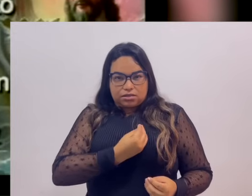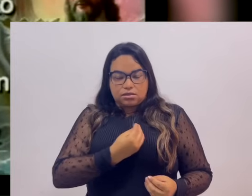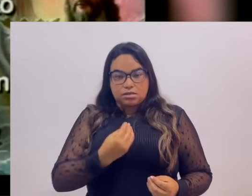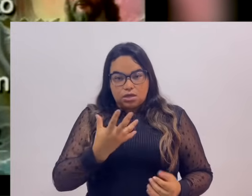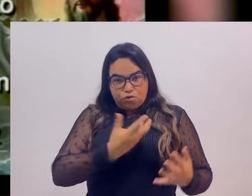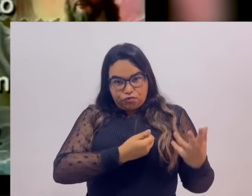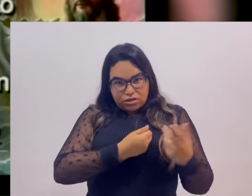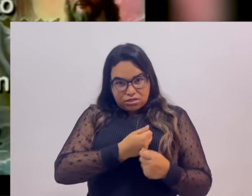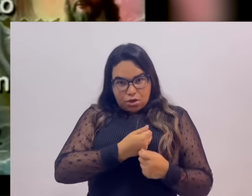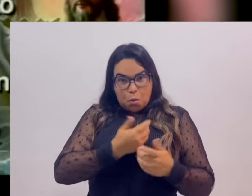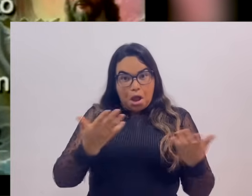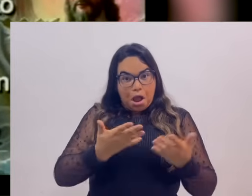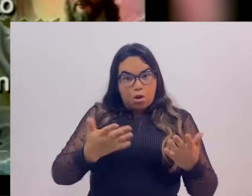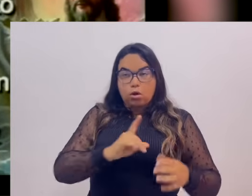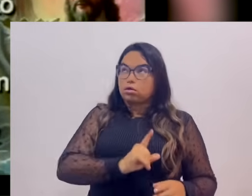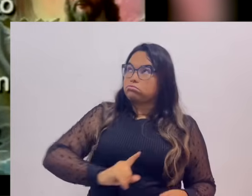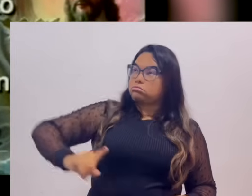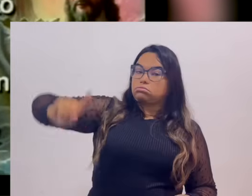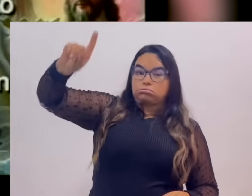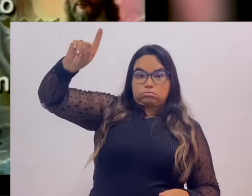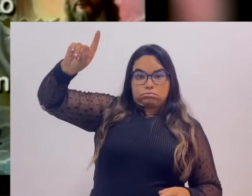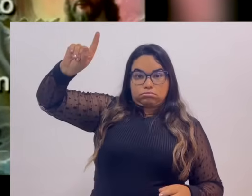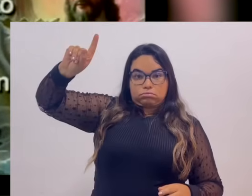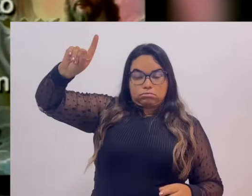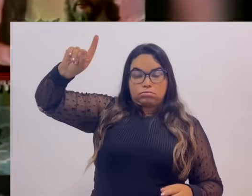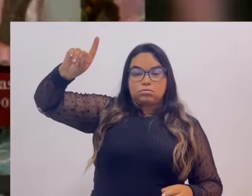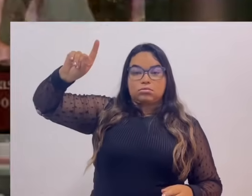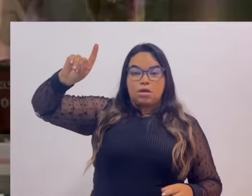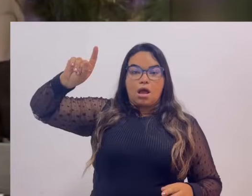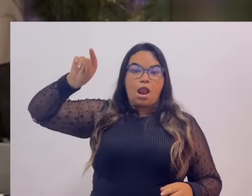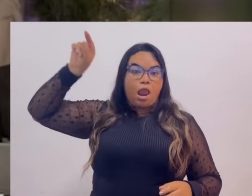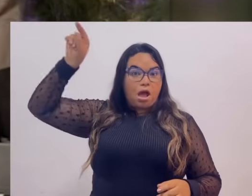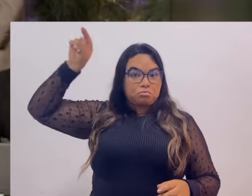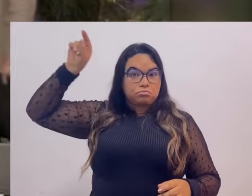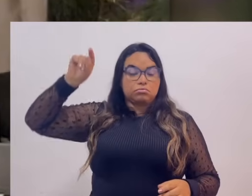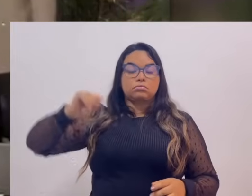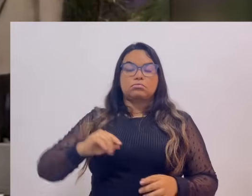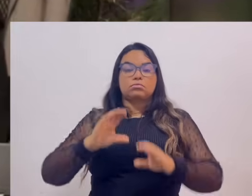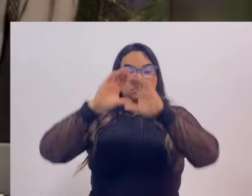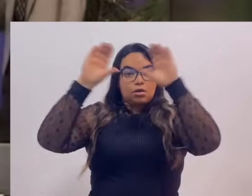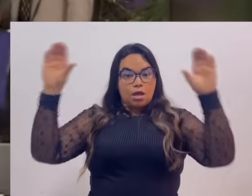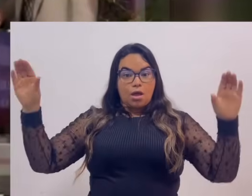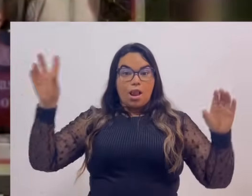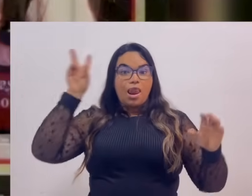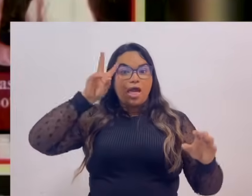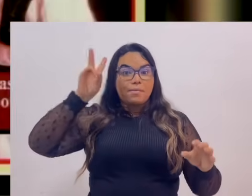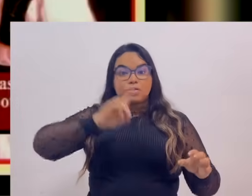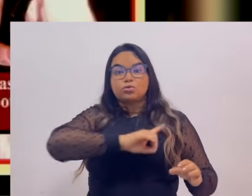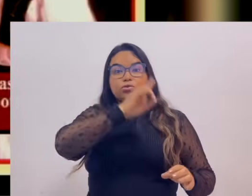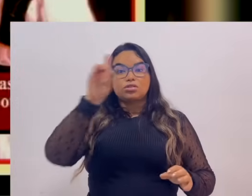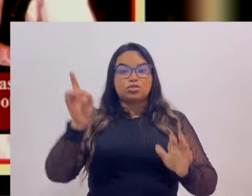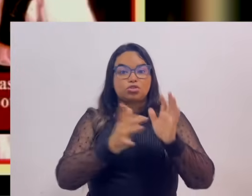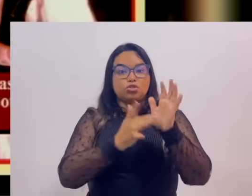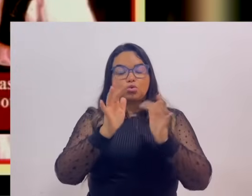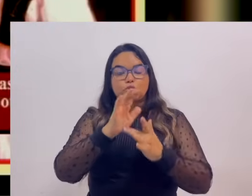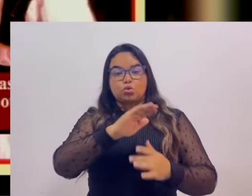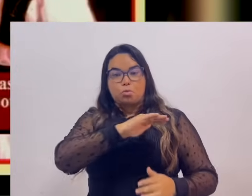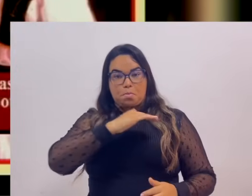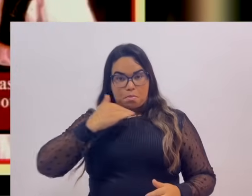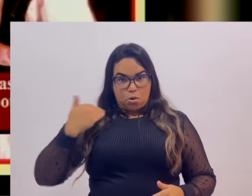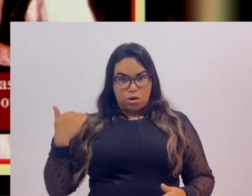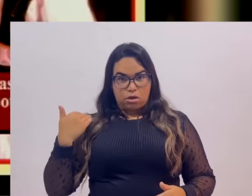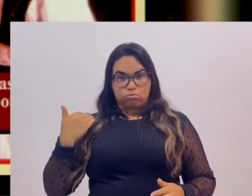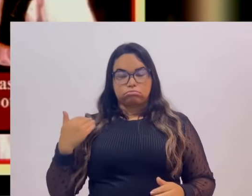vez uma eterna redenção Hebreus 9 11 e 12 Cristo é o sumo sacerdote e o véu do